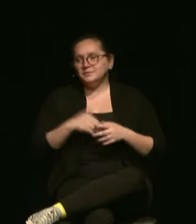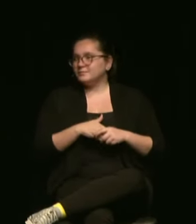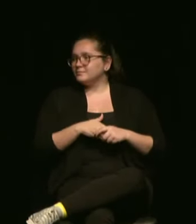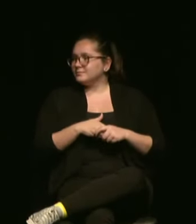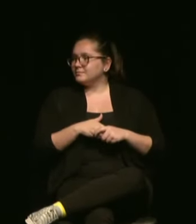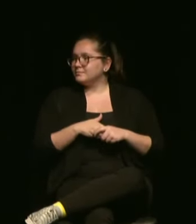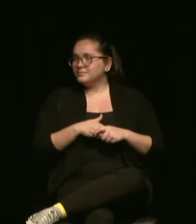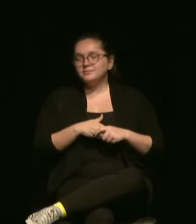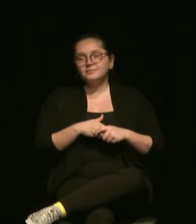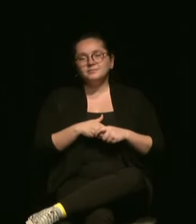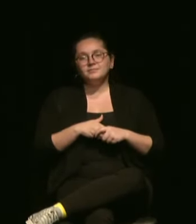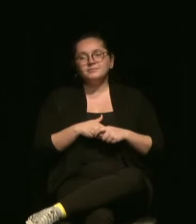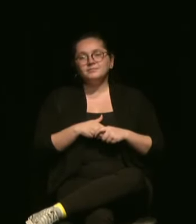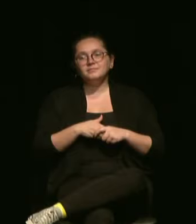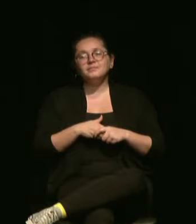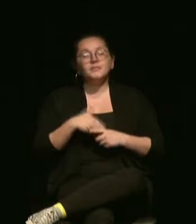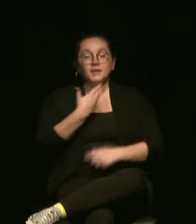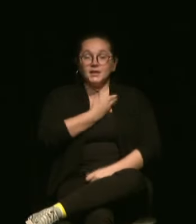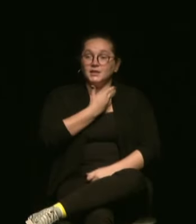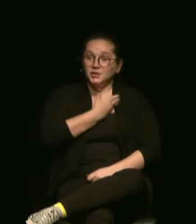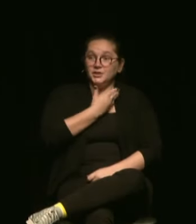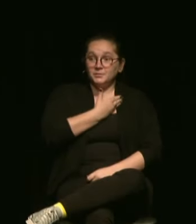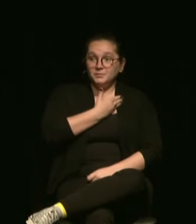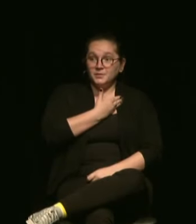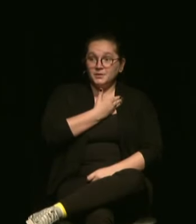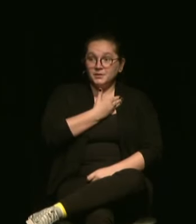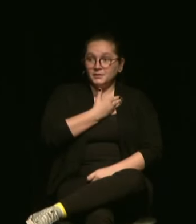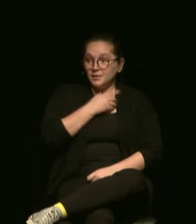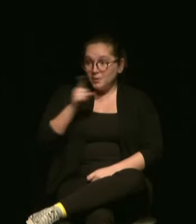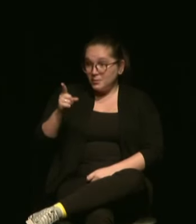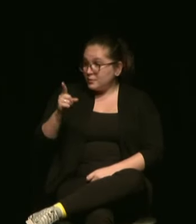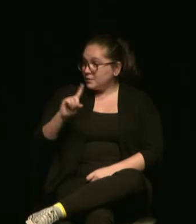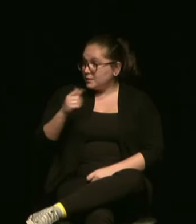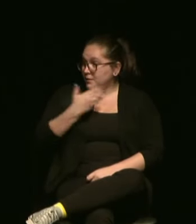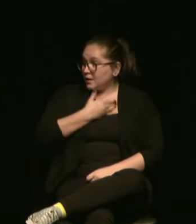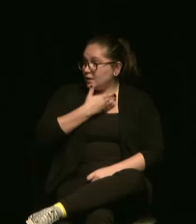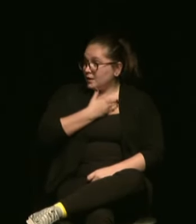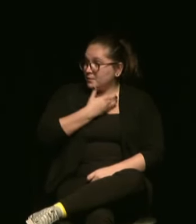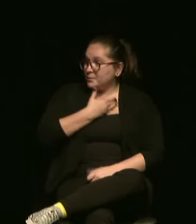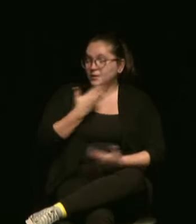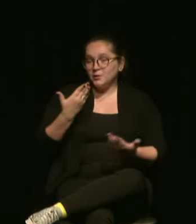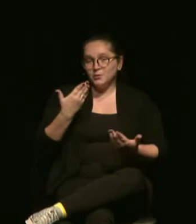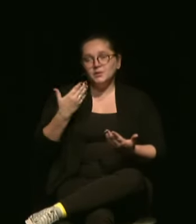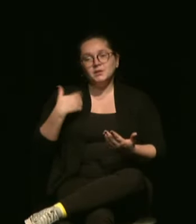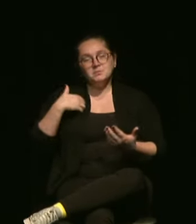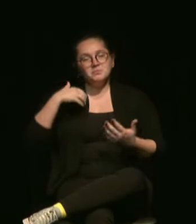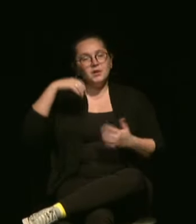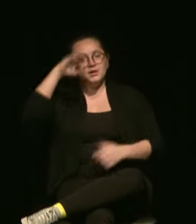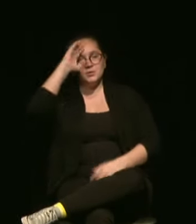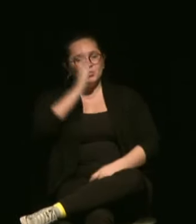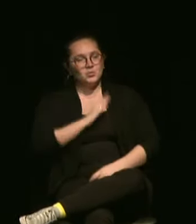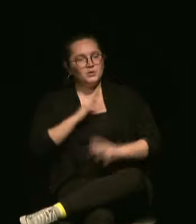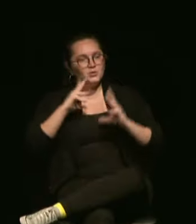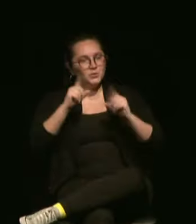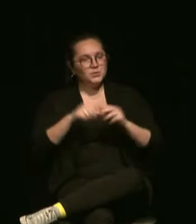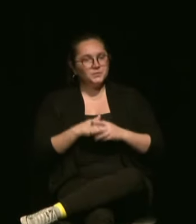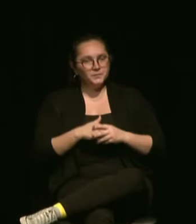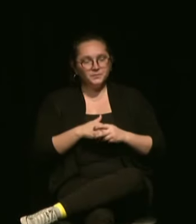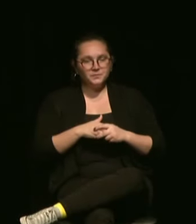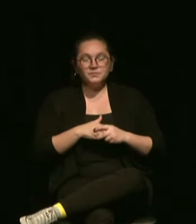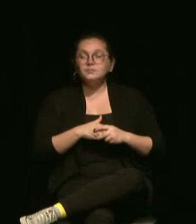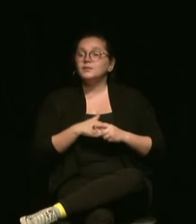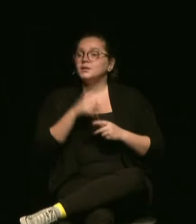Faz. Pessoal, um grande amigo, não faz? Ele não faz para você também? Nossa, mãe, para o Brasil, né? Para o Brasil, para todos nós.